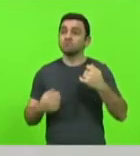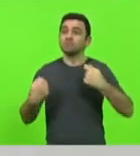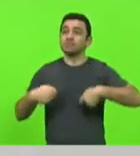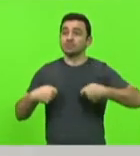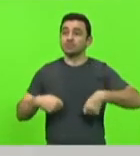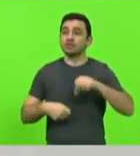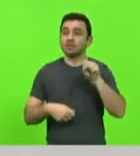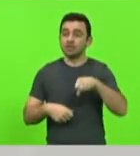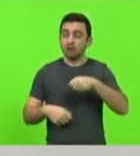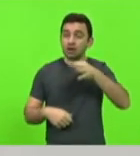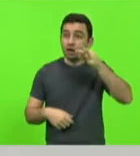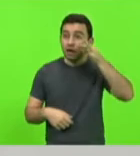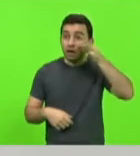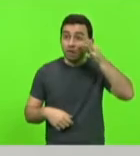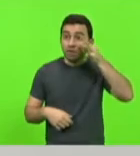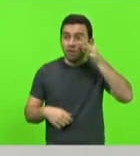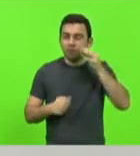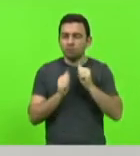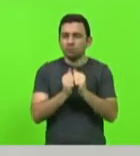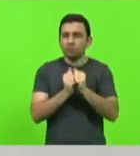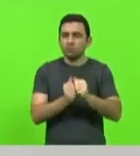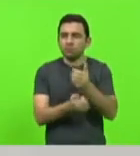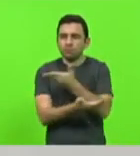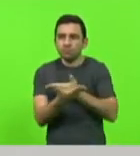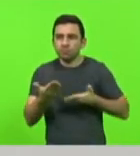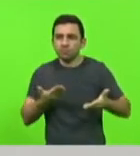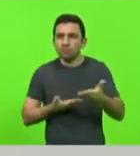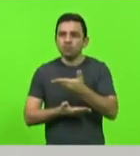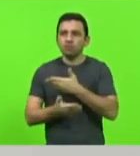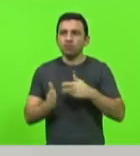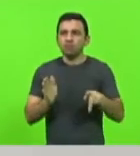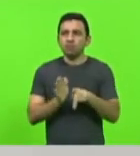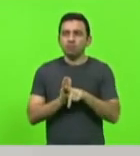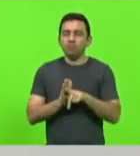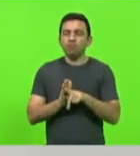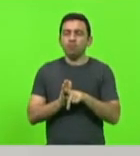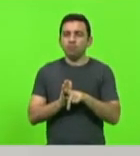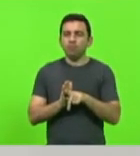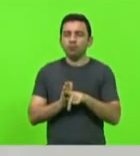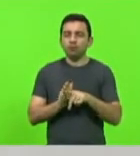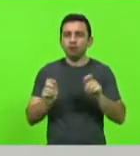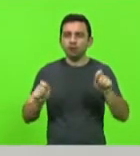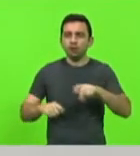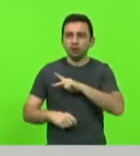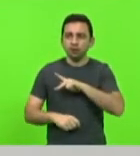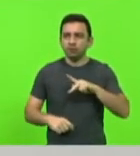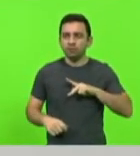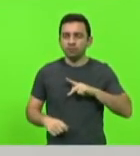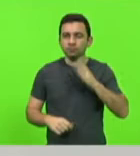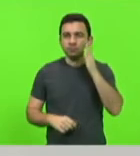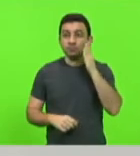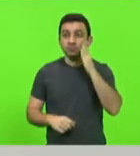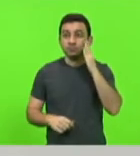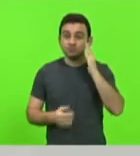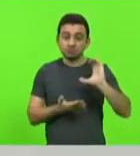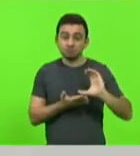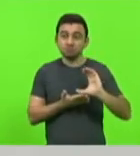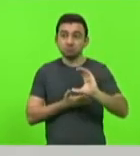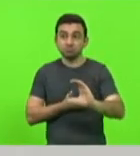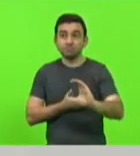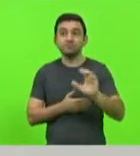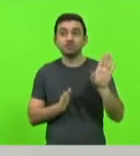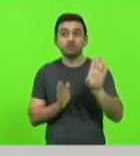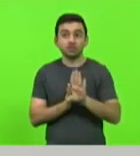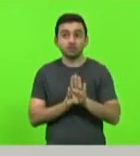o acompanhamento, o envolvimento, o engajamento do setor público, até para monitorar todo o que é investimento,